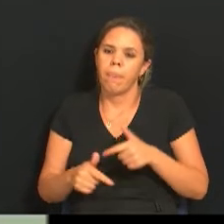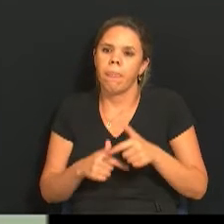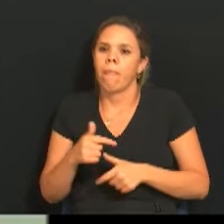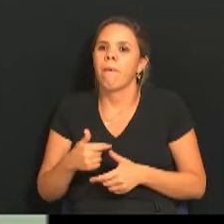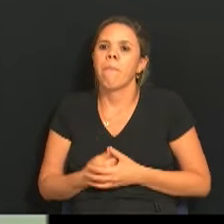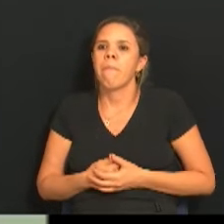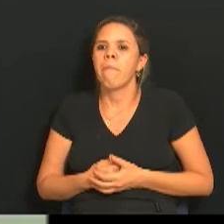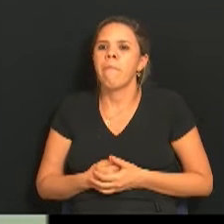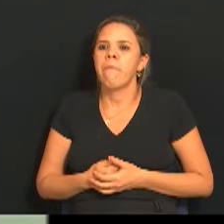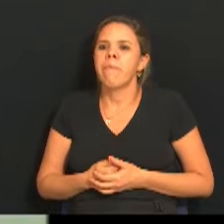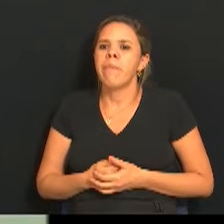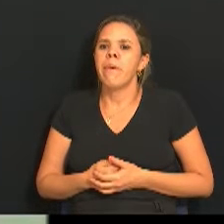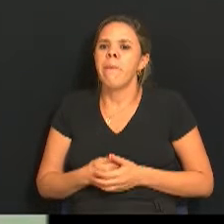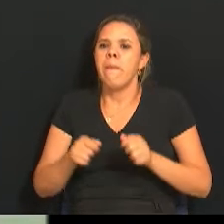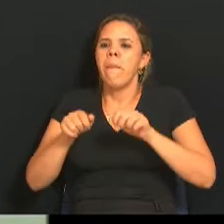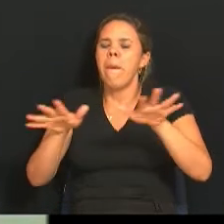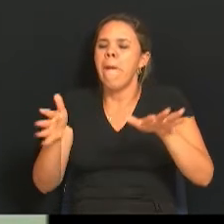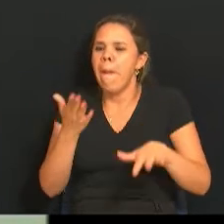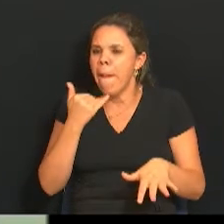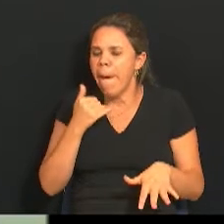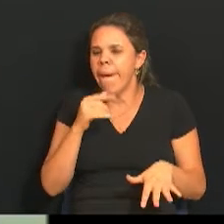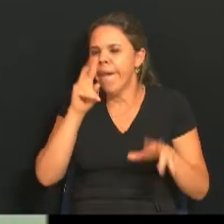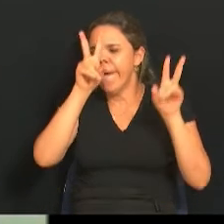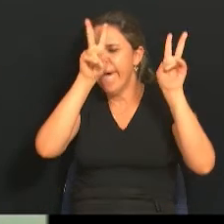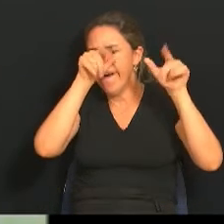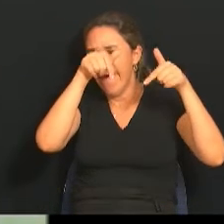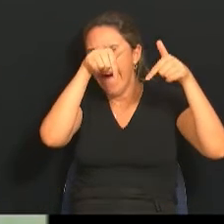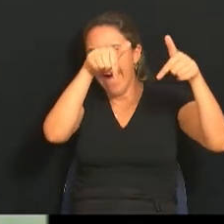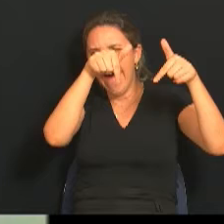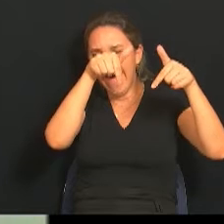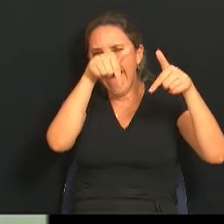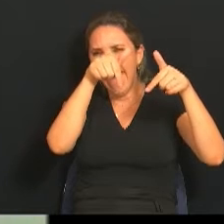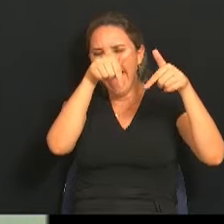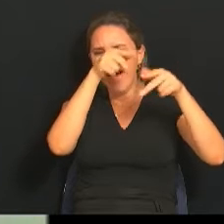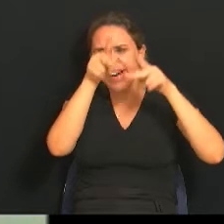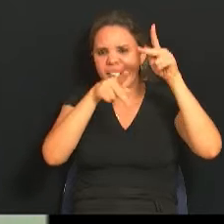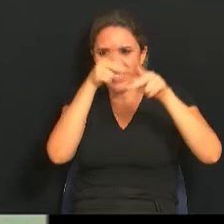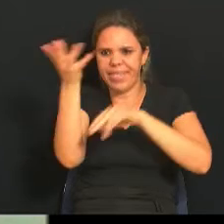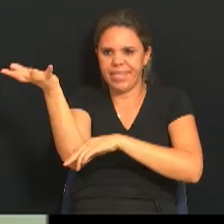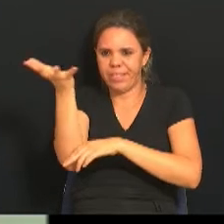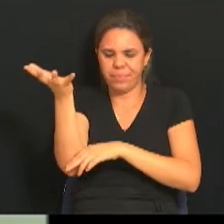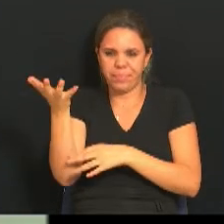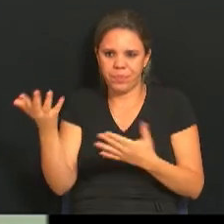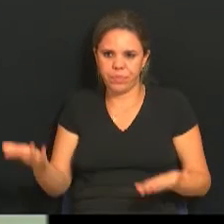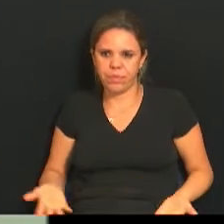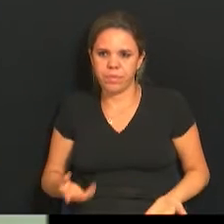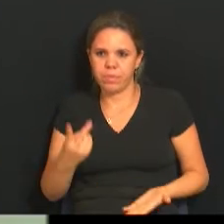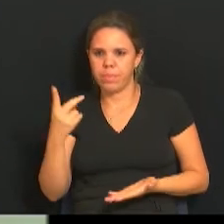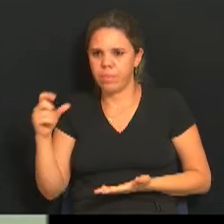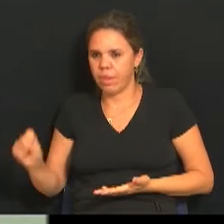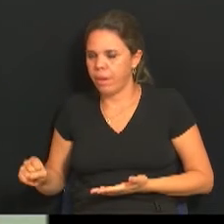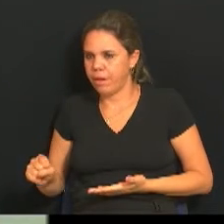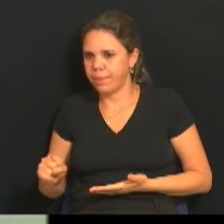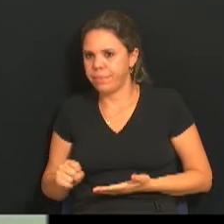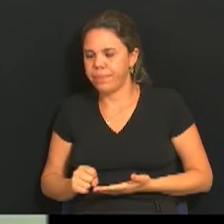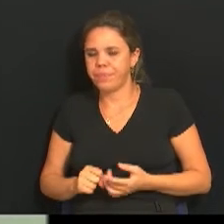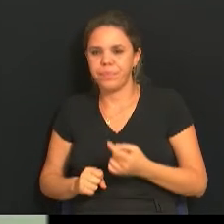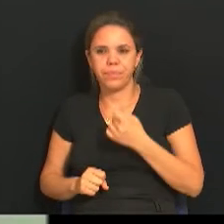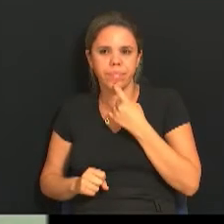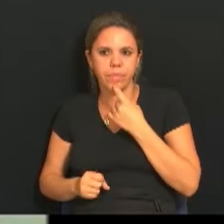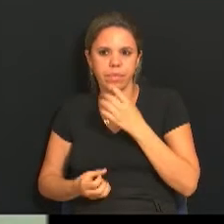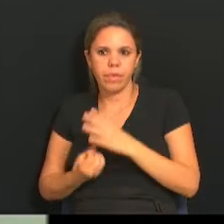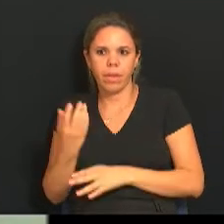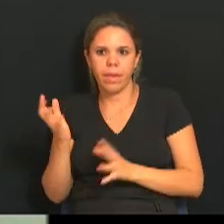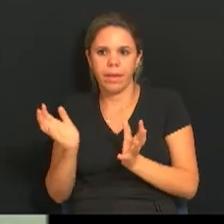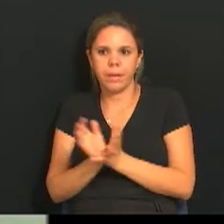falar sobre a distribuição e as ações voltadas para o morador de rua. Então, em 2018, no município de Campinas, foi criado um